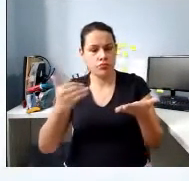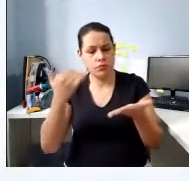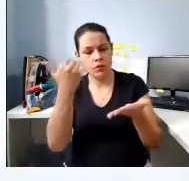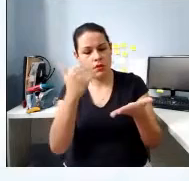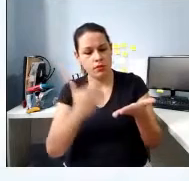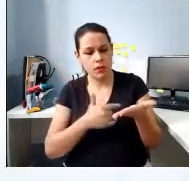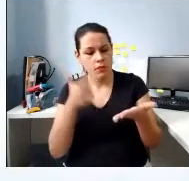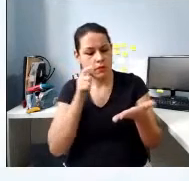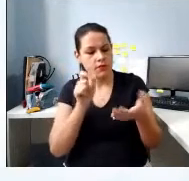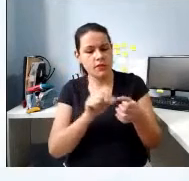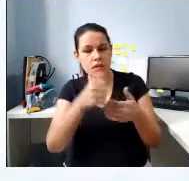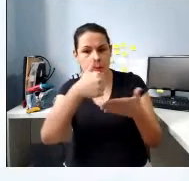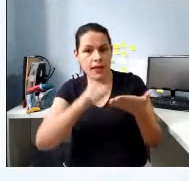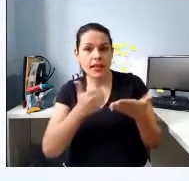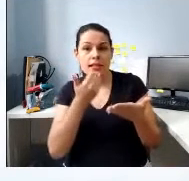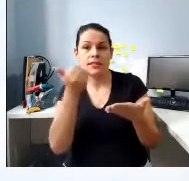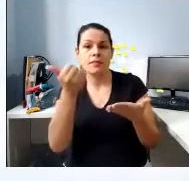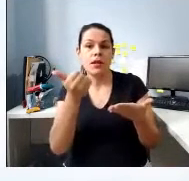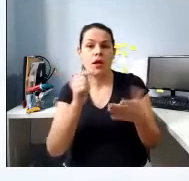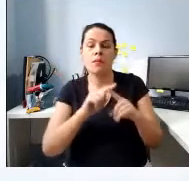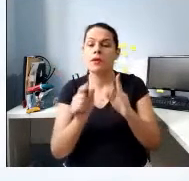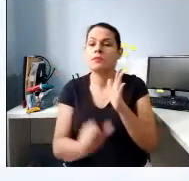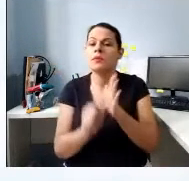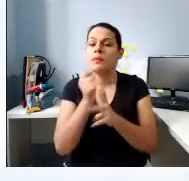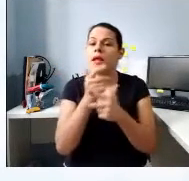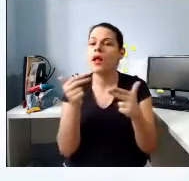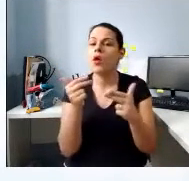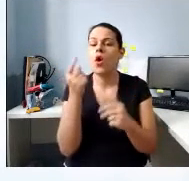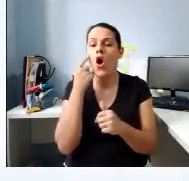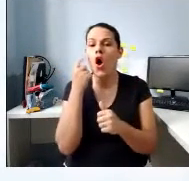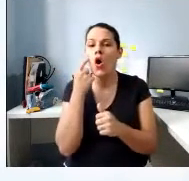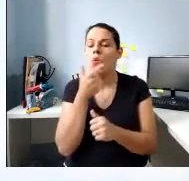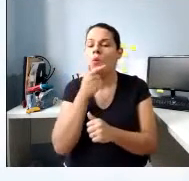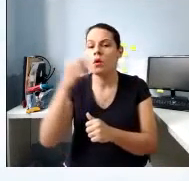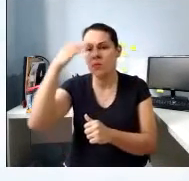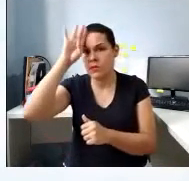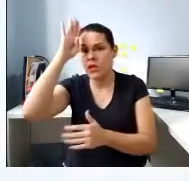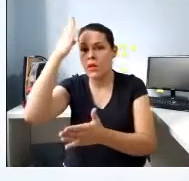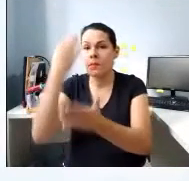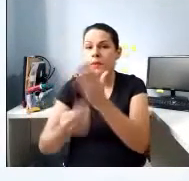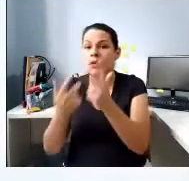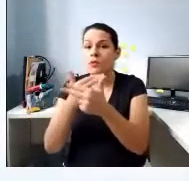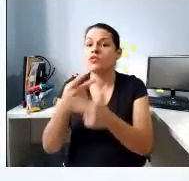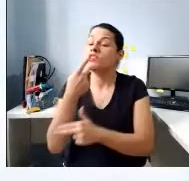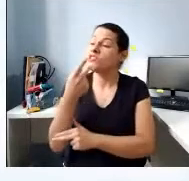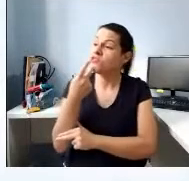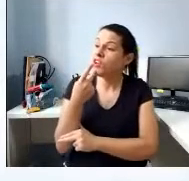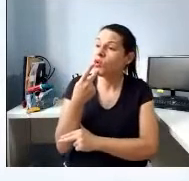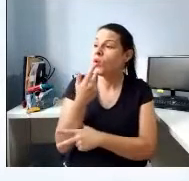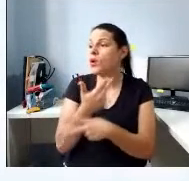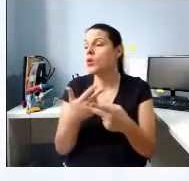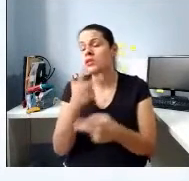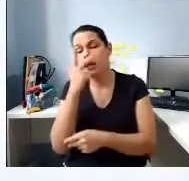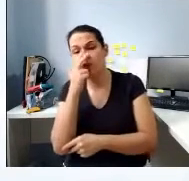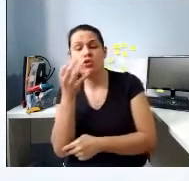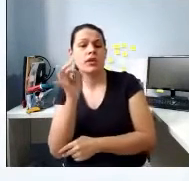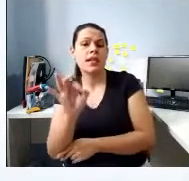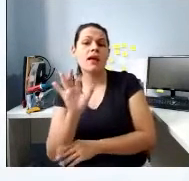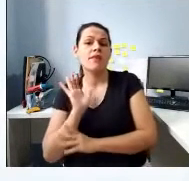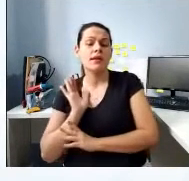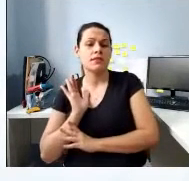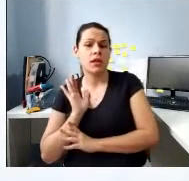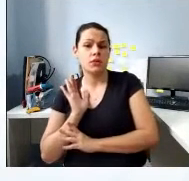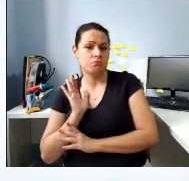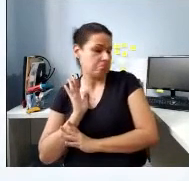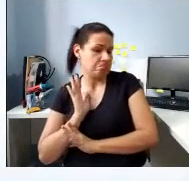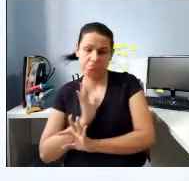essa análise melhor. Né? Mas, primeiro aspecto, o Bolsonaro perdeu pelo que falou e no que apostou. Acho que isso é um fato.